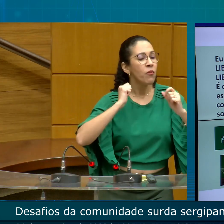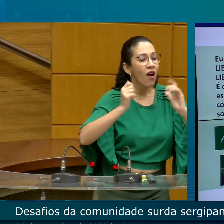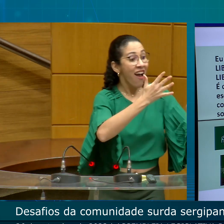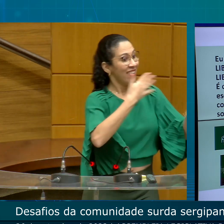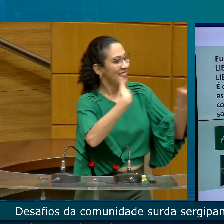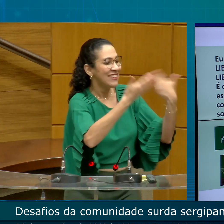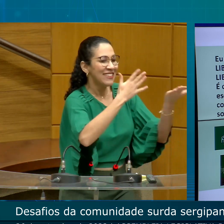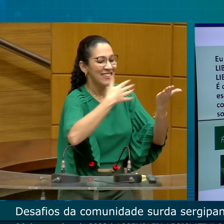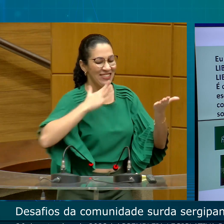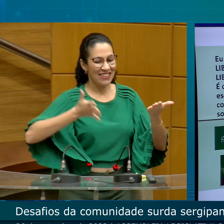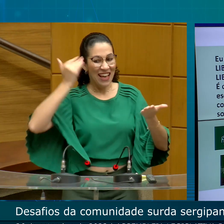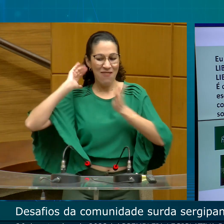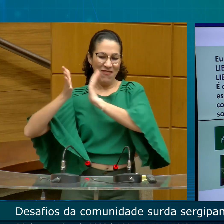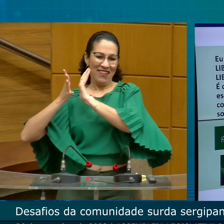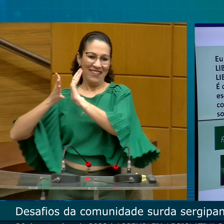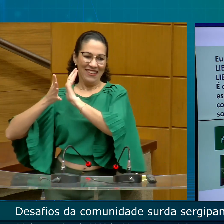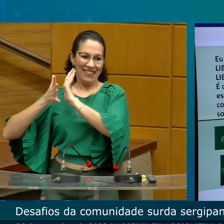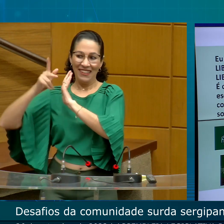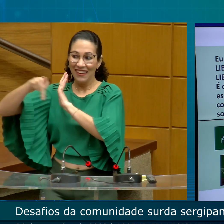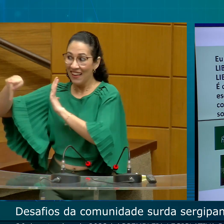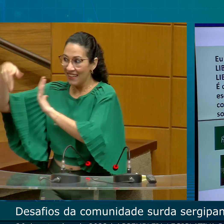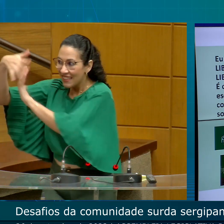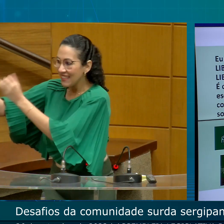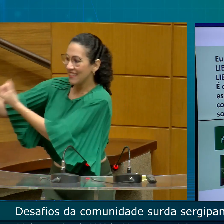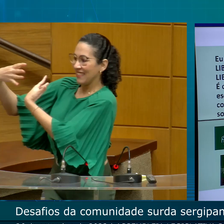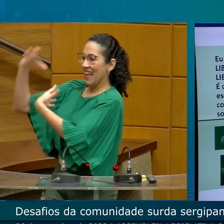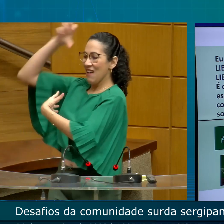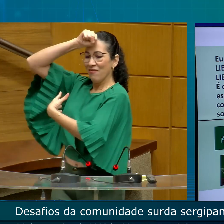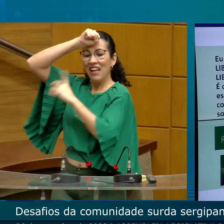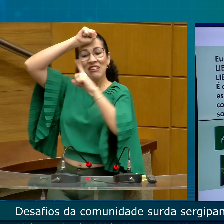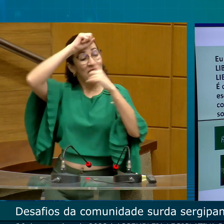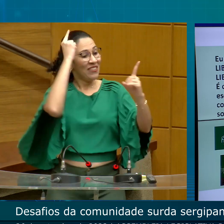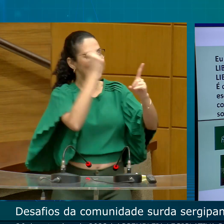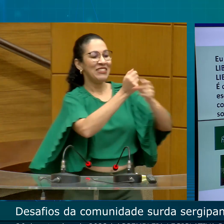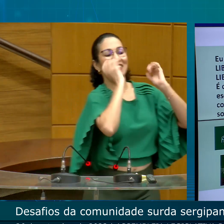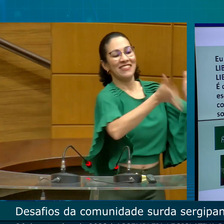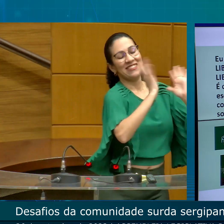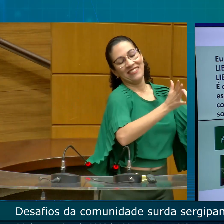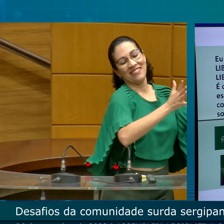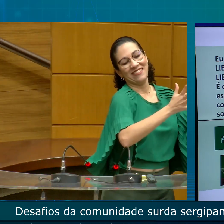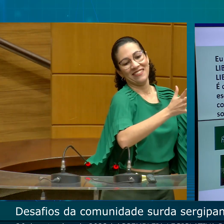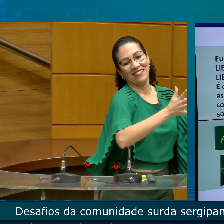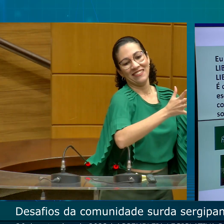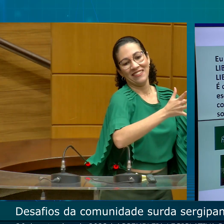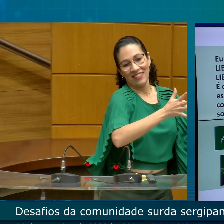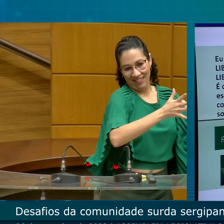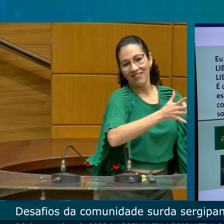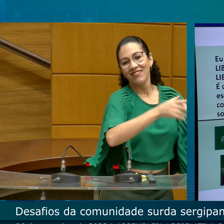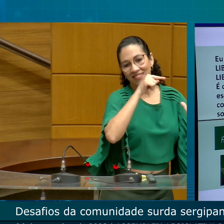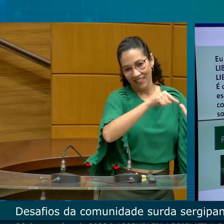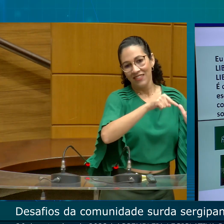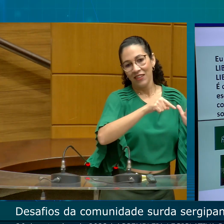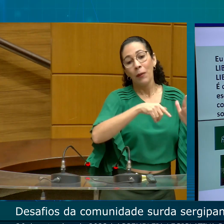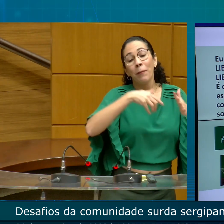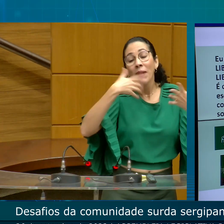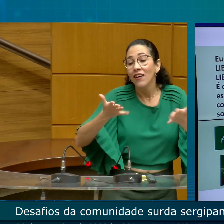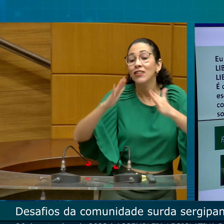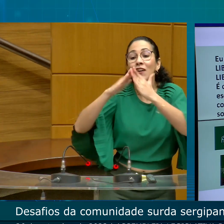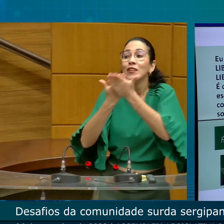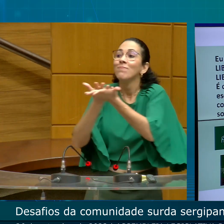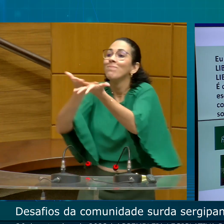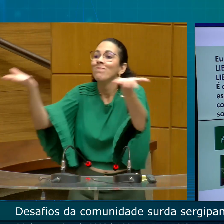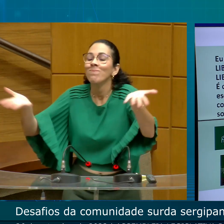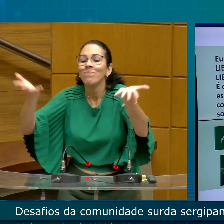ser internalizado, para que, quando haja encontros, né, entre surdos e ouvintes, haja essa troca, né, na sinalização, que a Libra seja